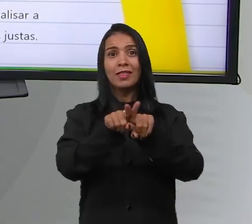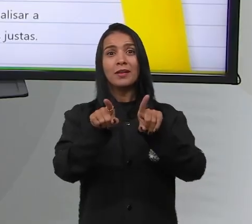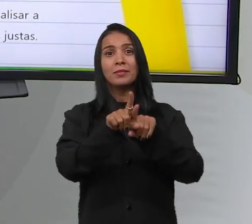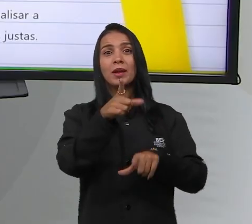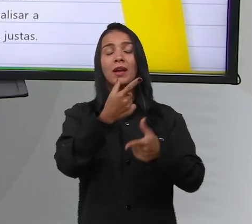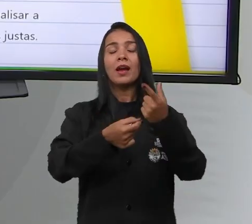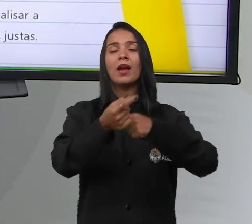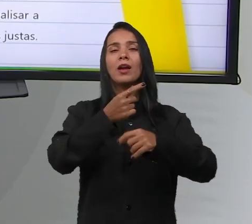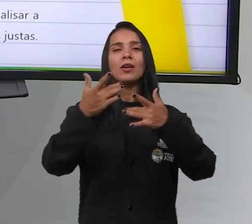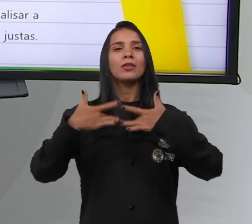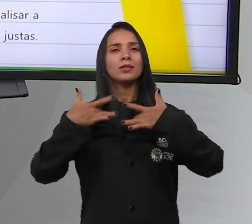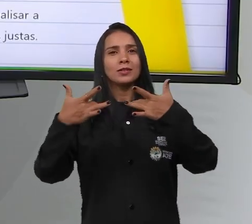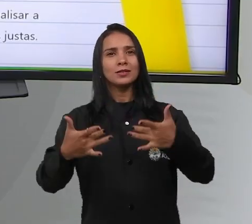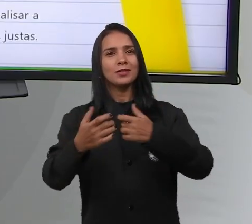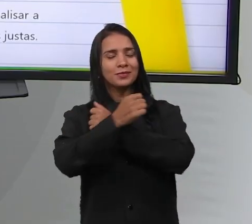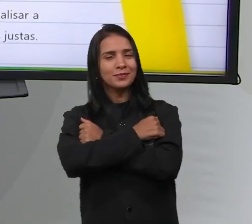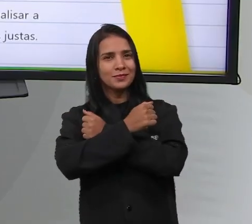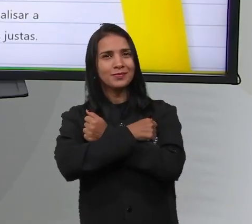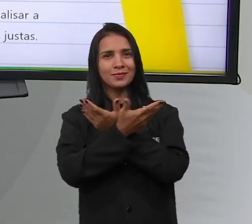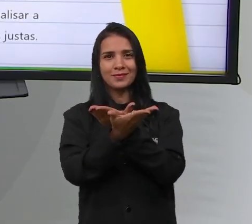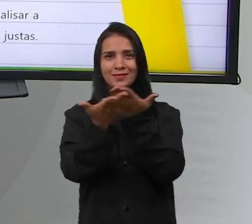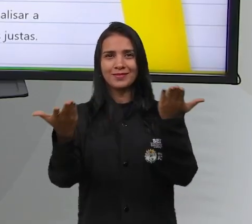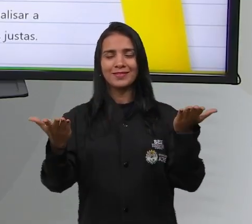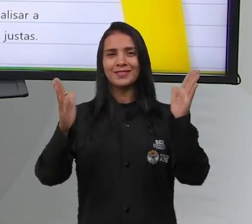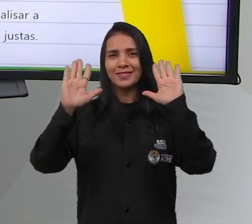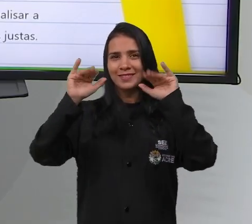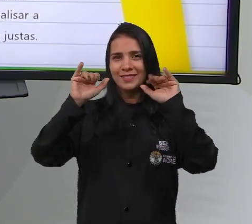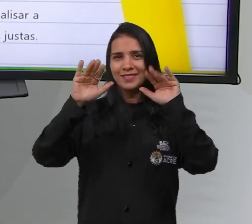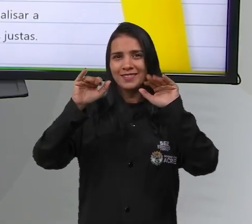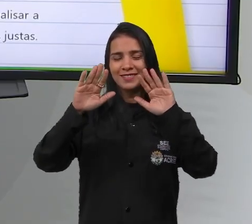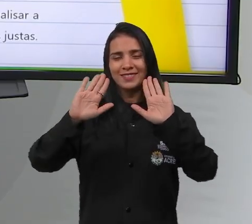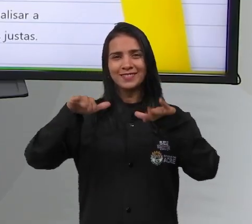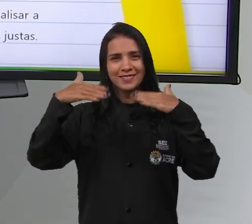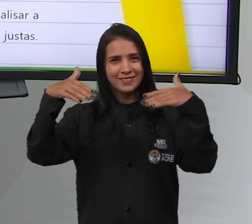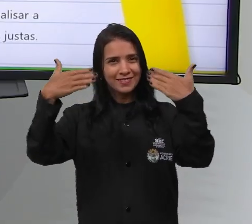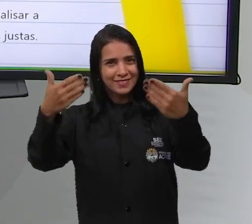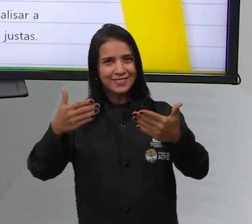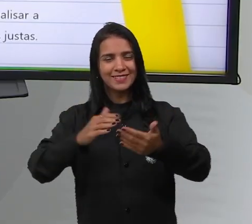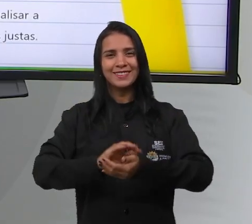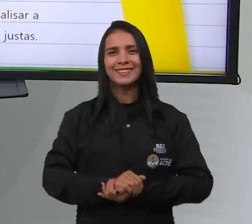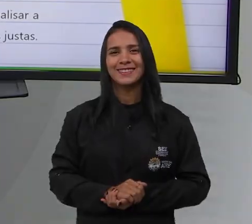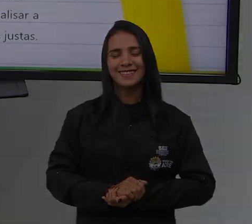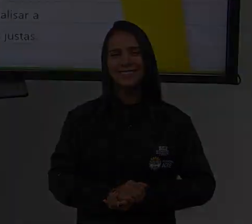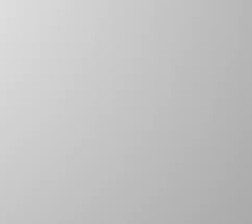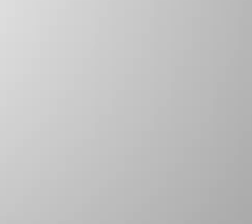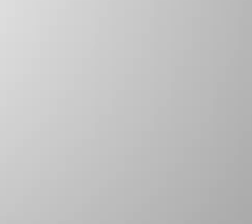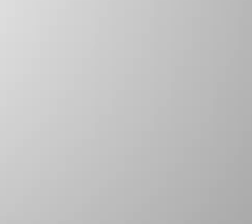solidária. Um forte abraço a todos vocês e até a nossa próxima videoaula.